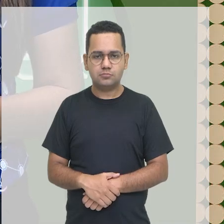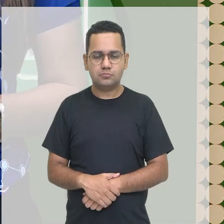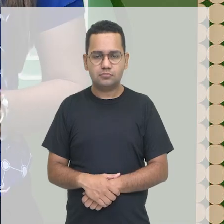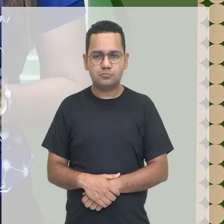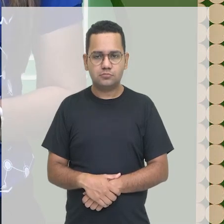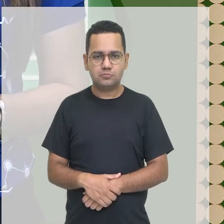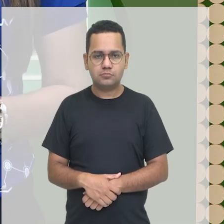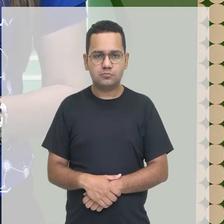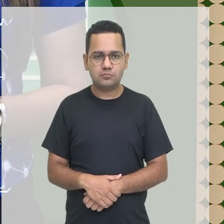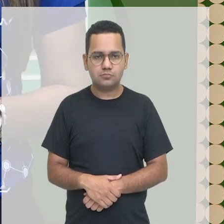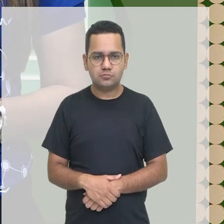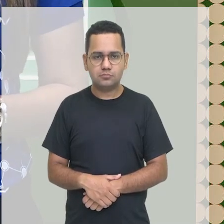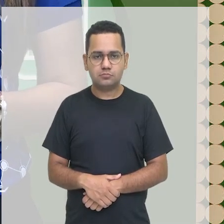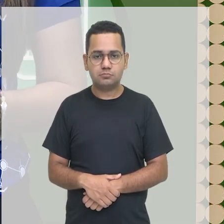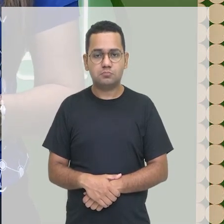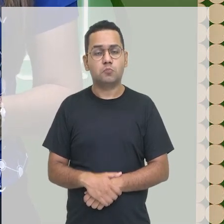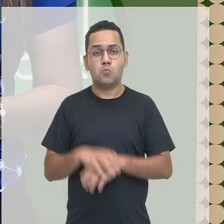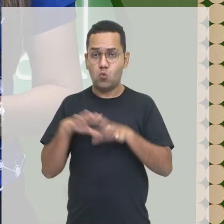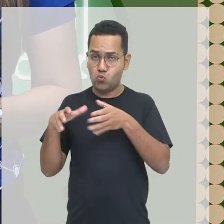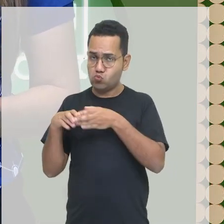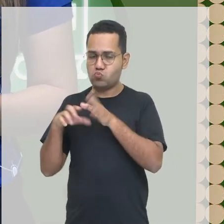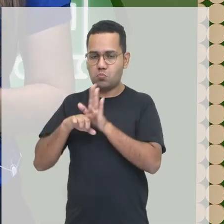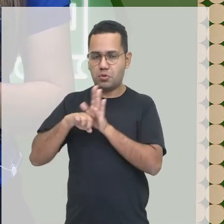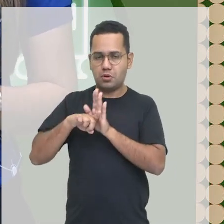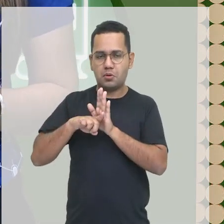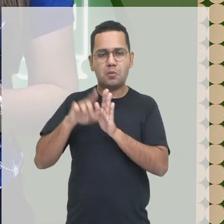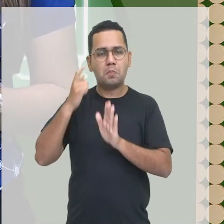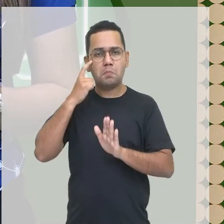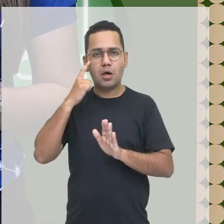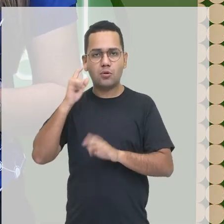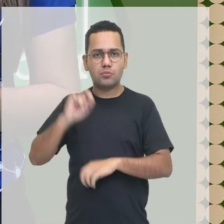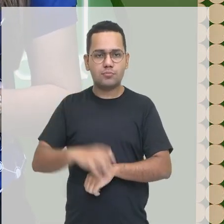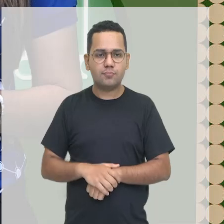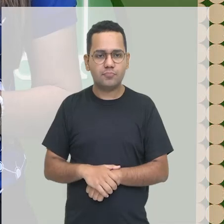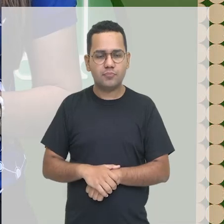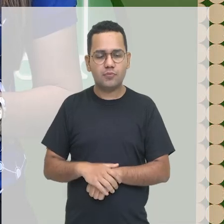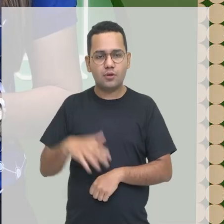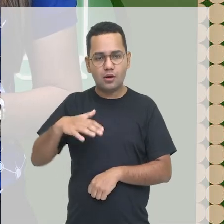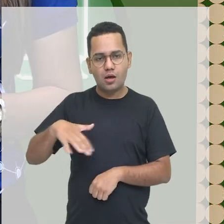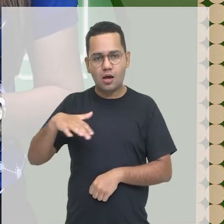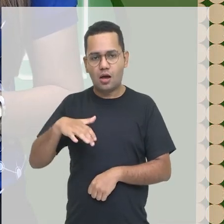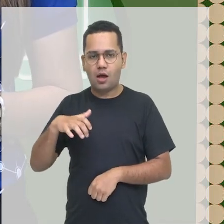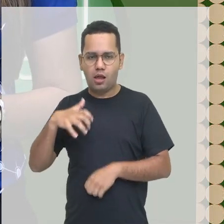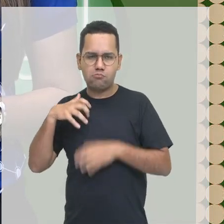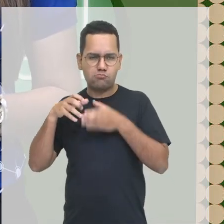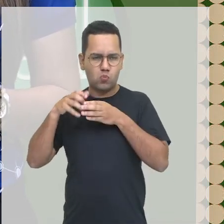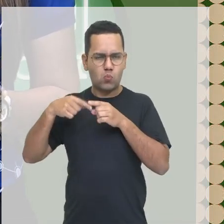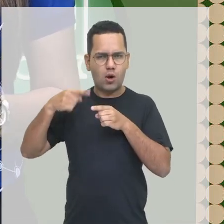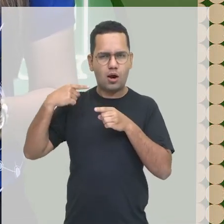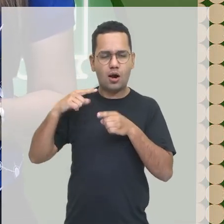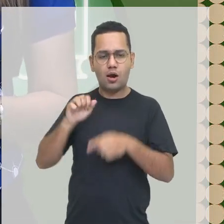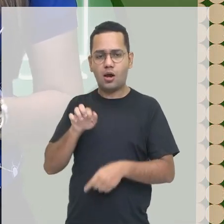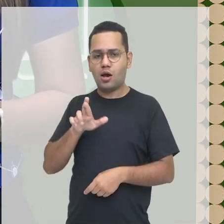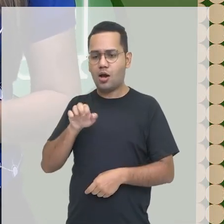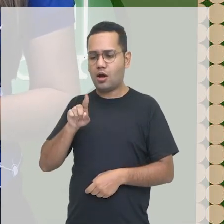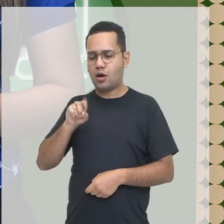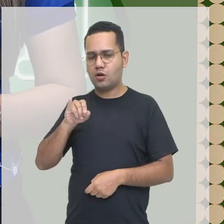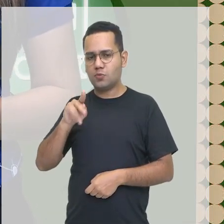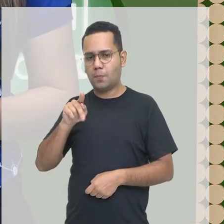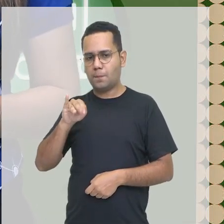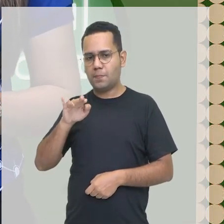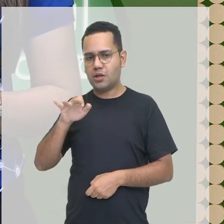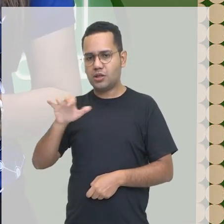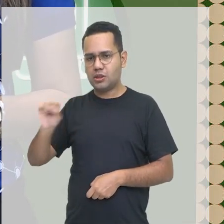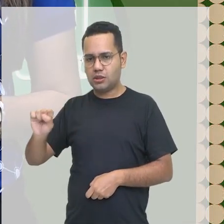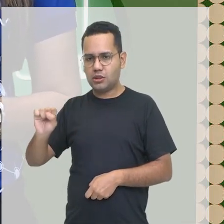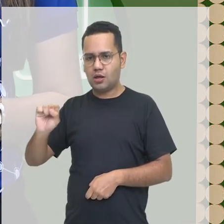fósseis. Acreditam que é uma espécie do gênero Ardipithecus, que foi o ancestral